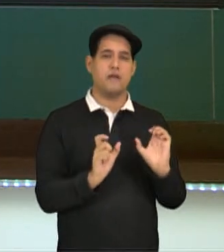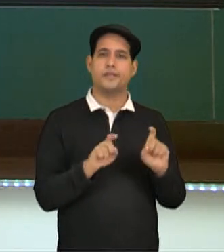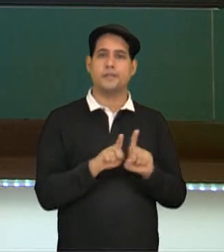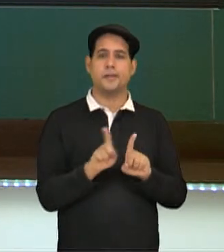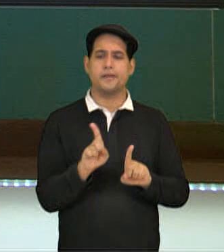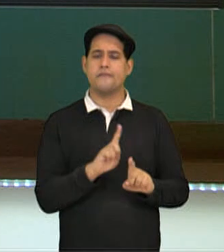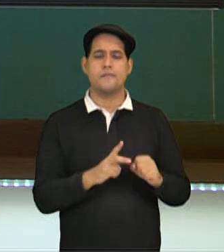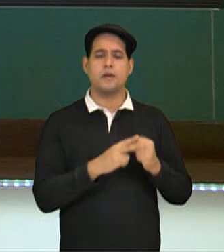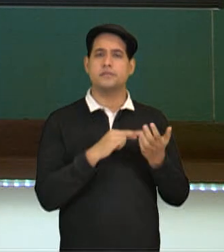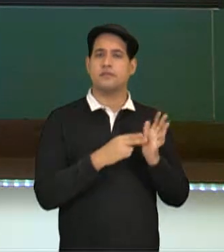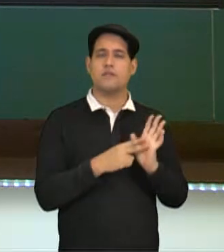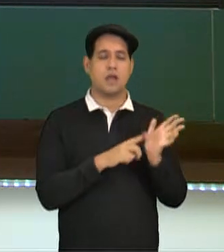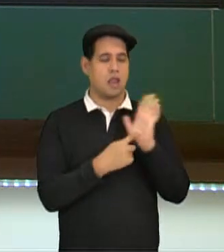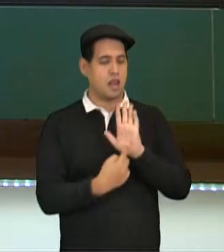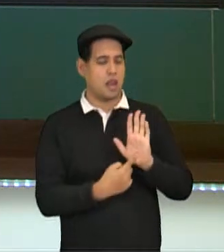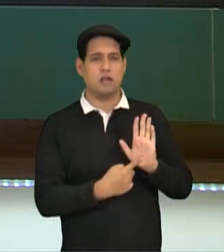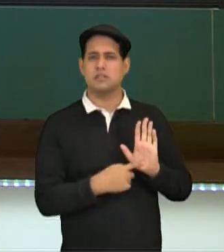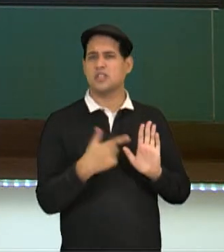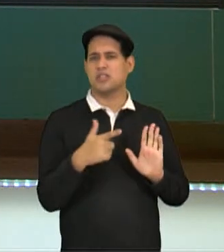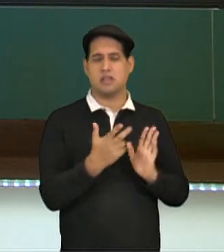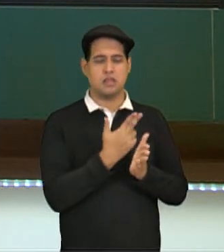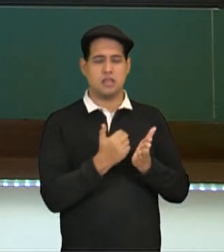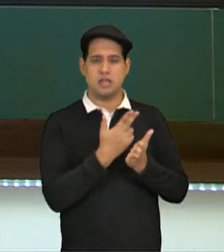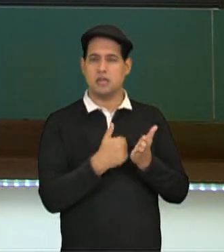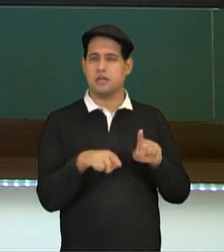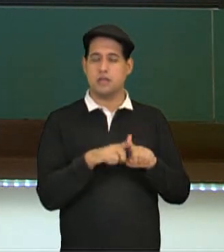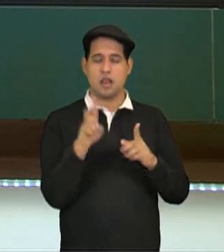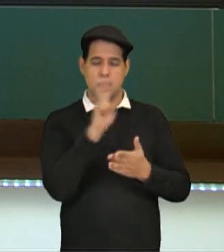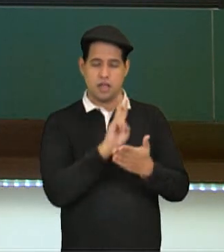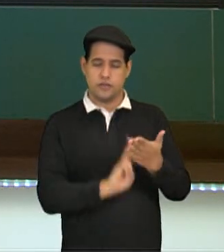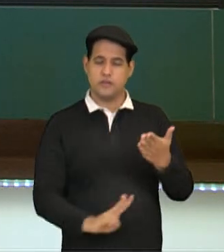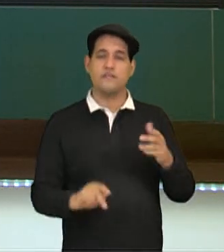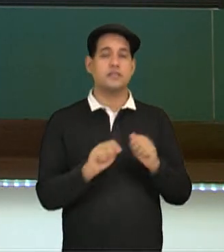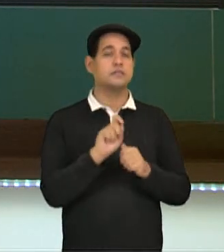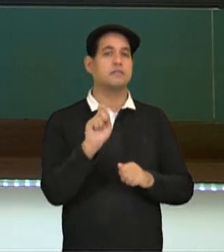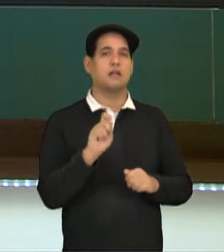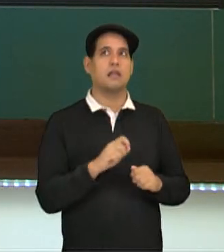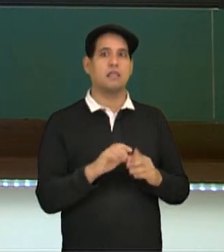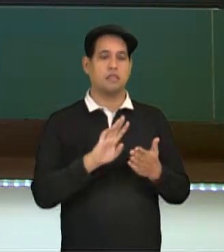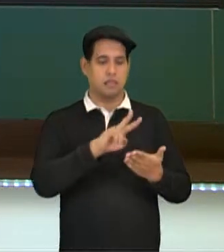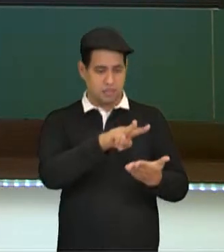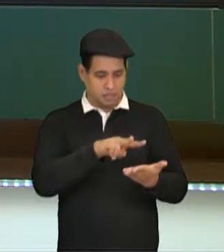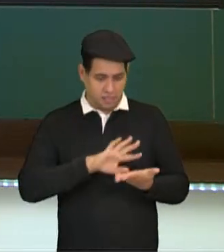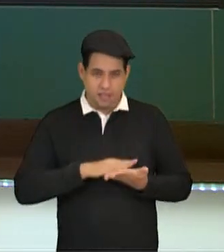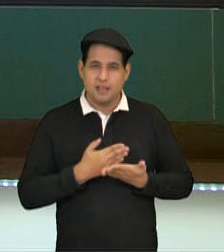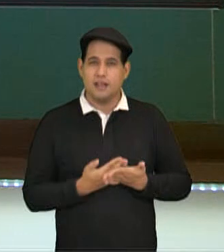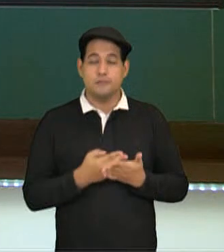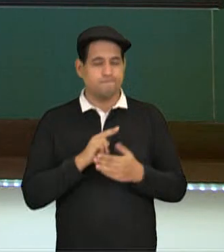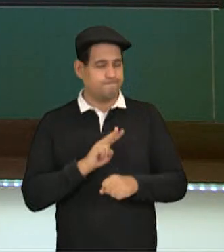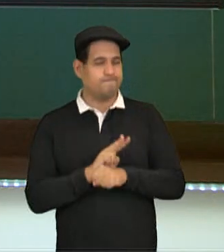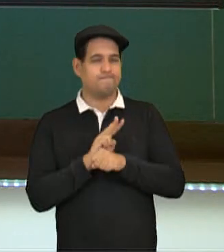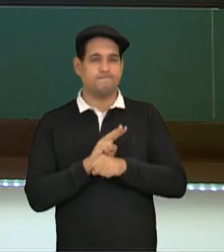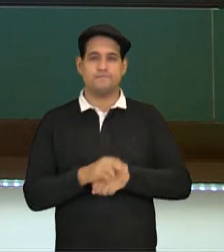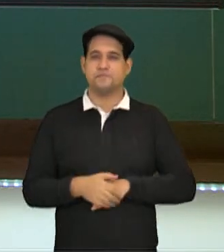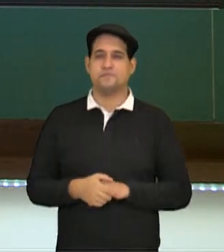não verbal são as ilustrações que contribuem para o leitor fazer aí uma interpretação mais